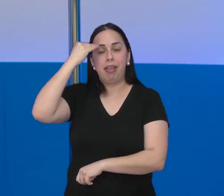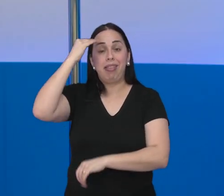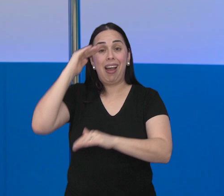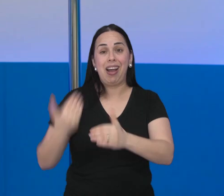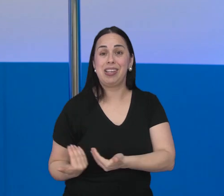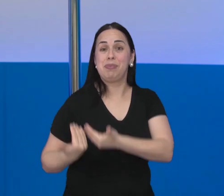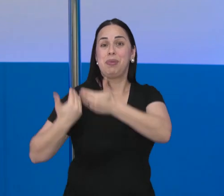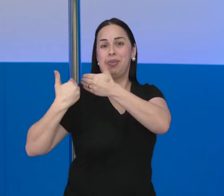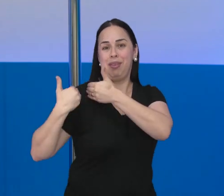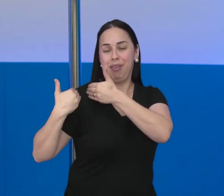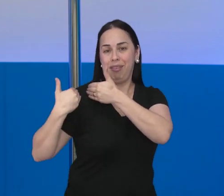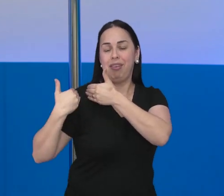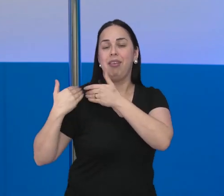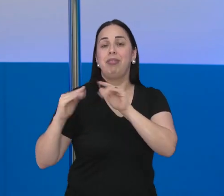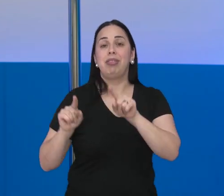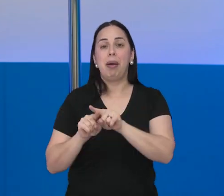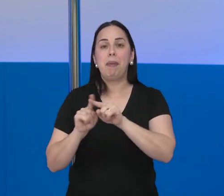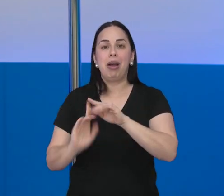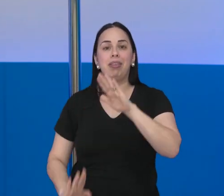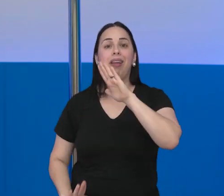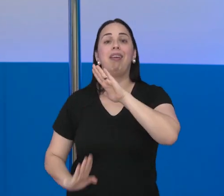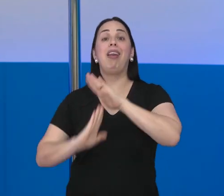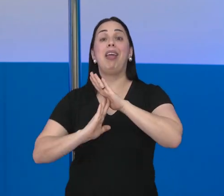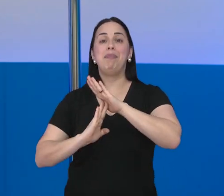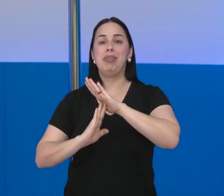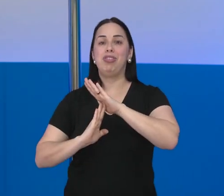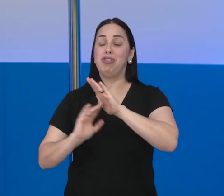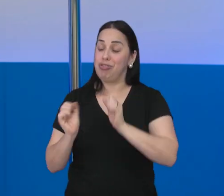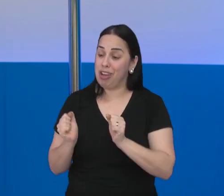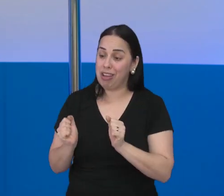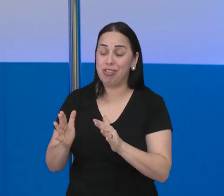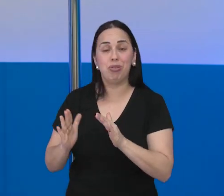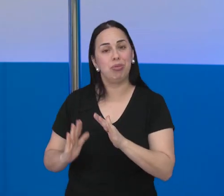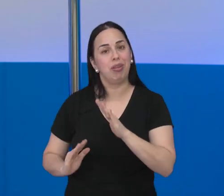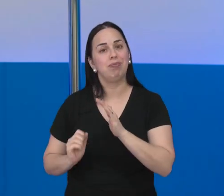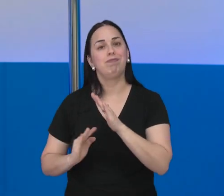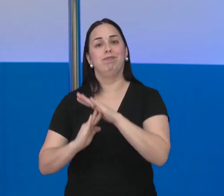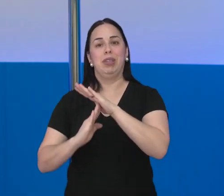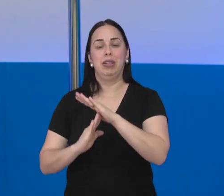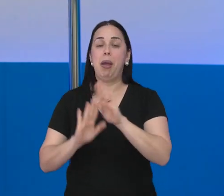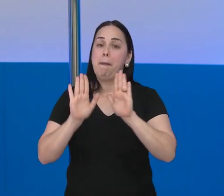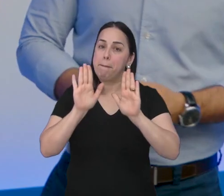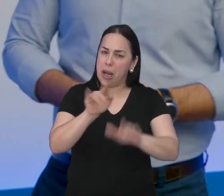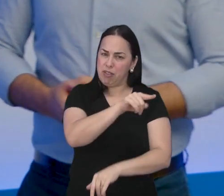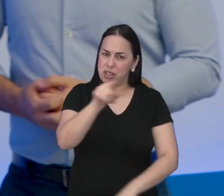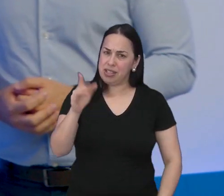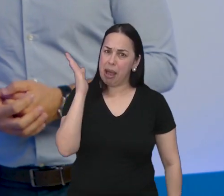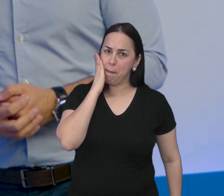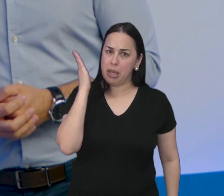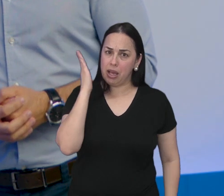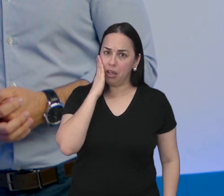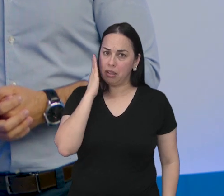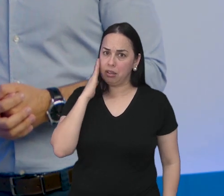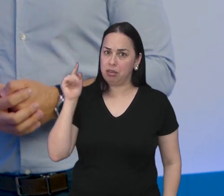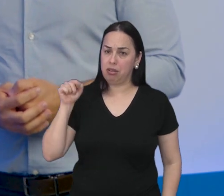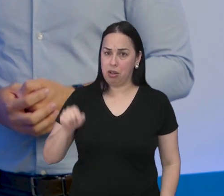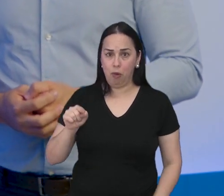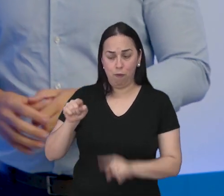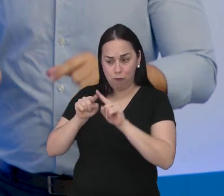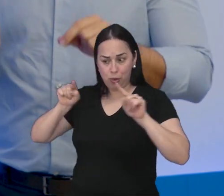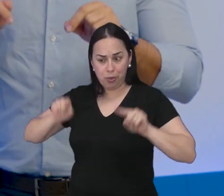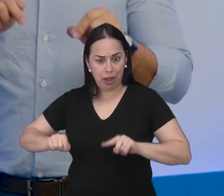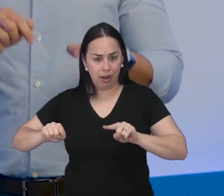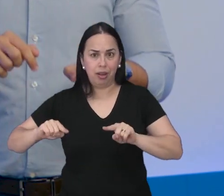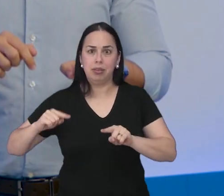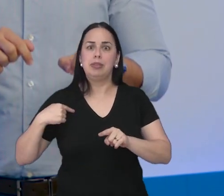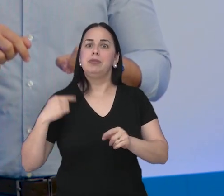funcionário entenda o seu papel na empresa e até onde vai o limite de determinadas atitudes. Só que você sabia que é possível que